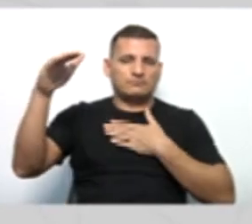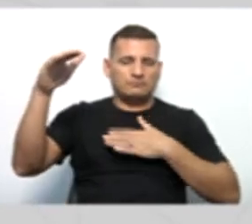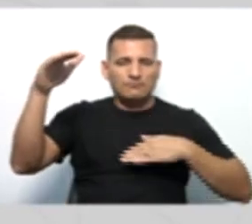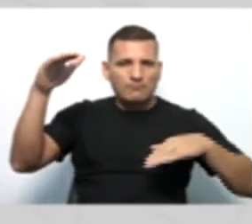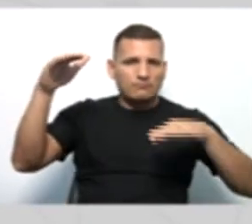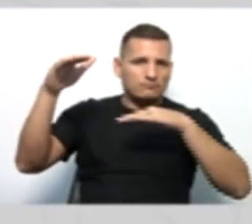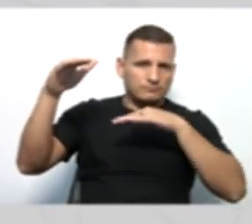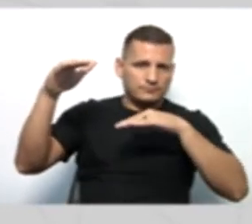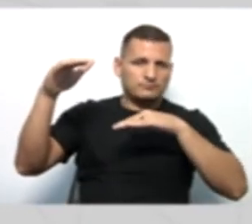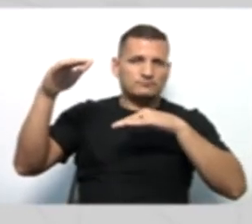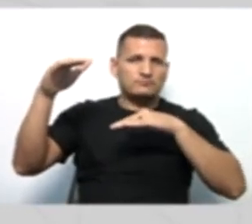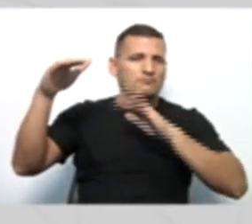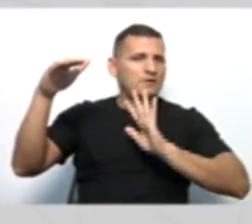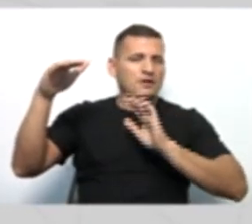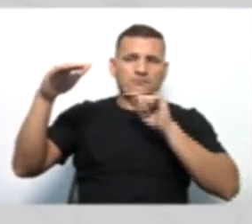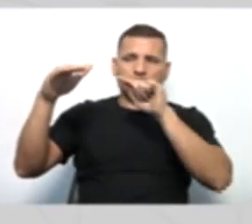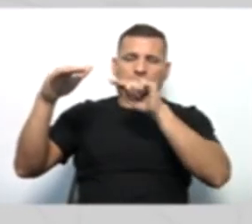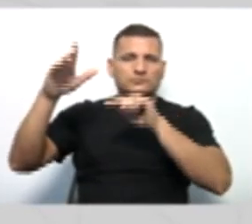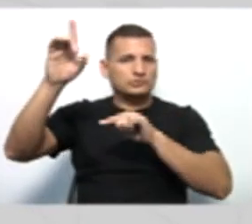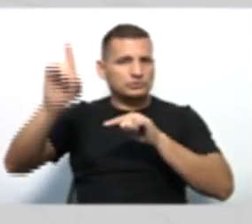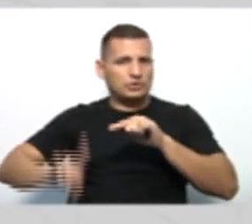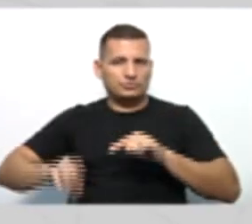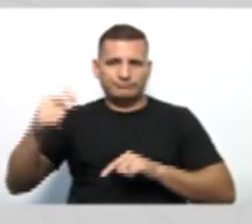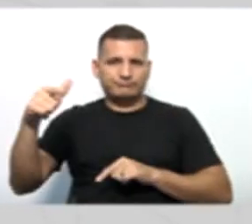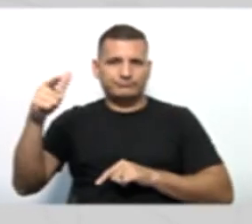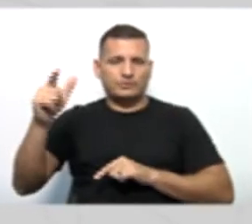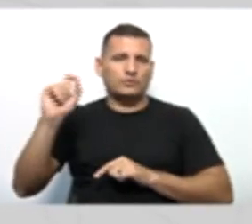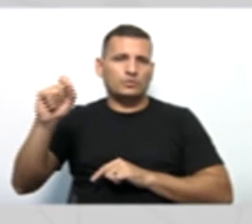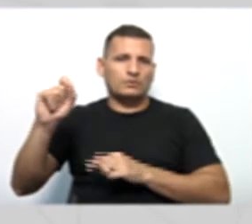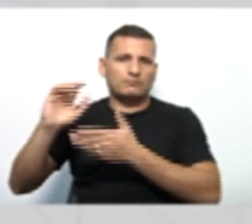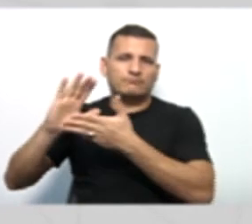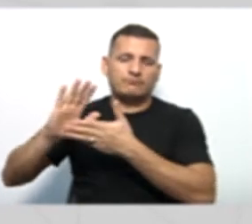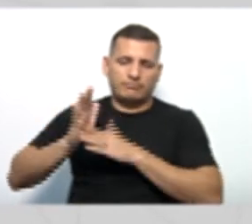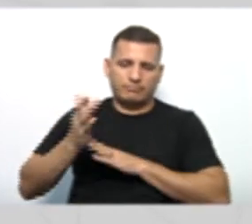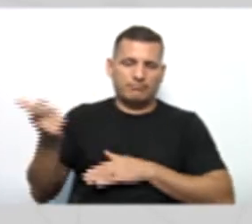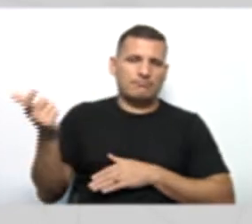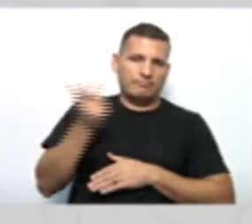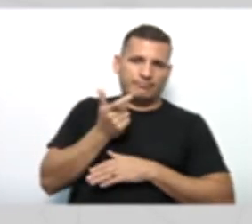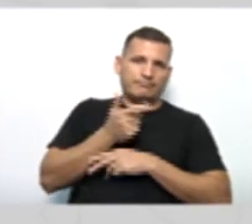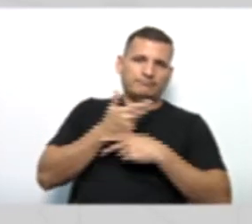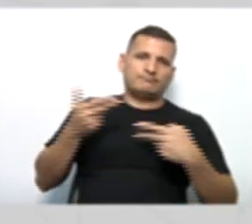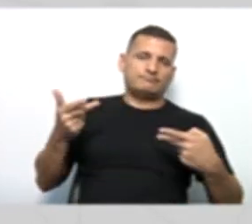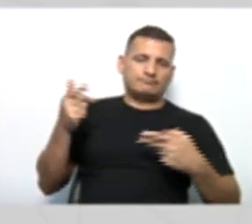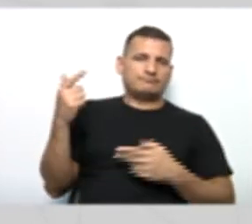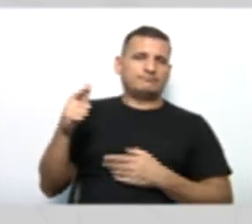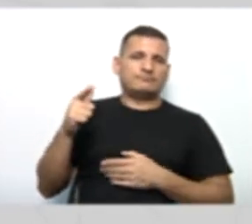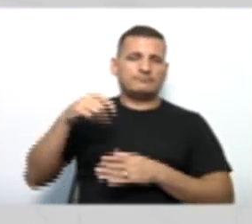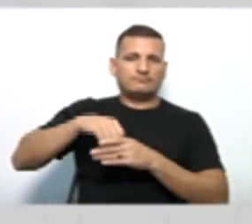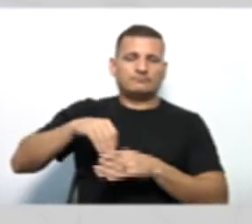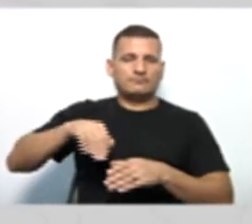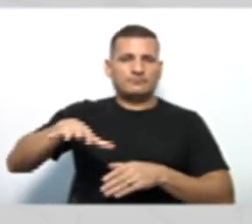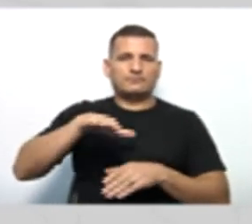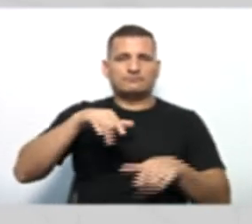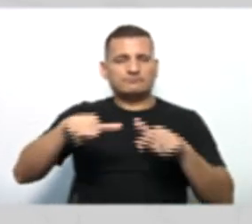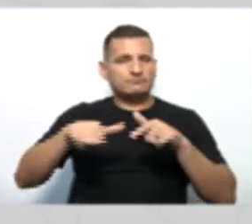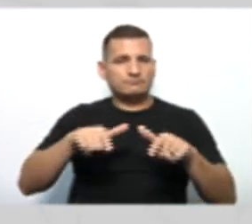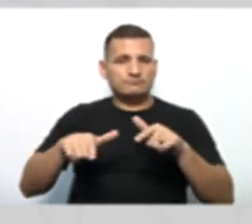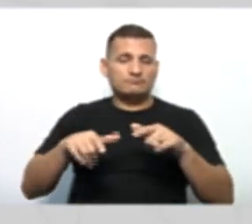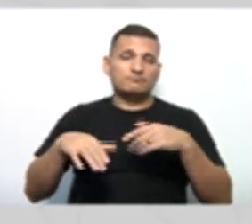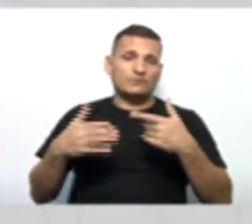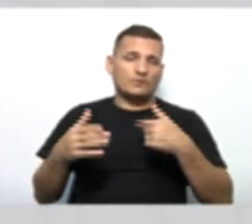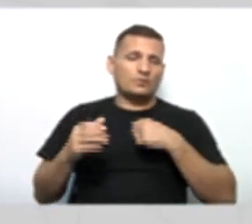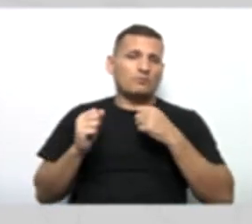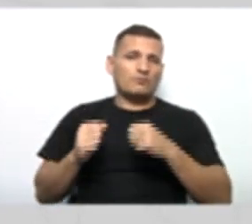a mim isso não dá o direito essa pessoa de me desrespeitar dentro do meu ambiente de trabalho então eu